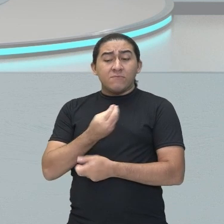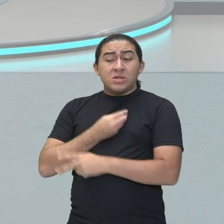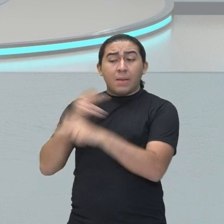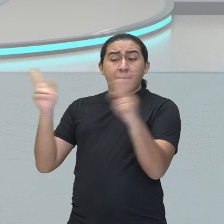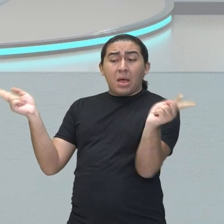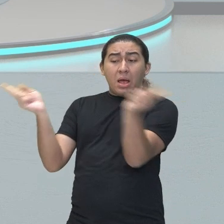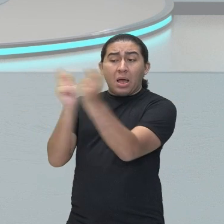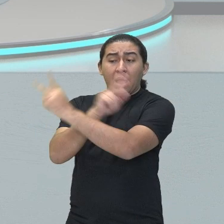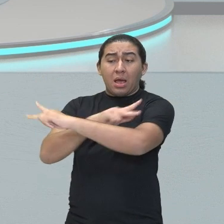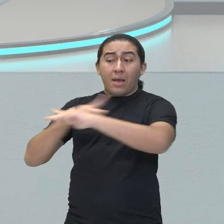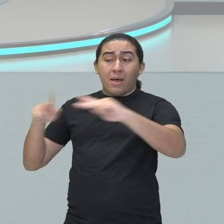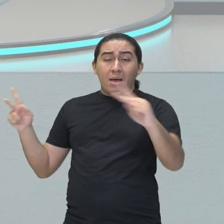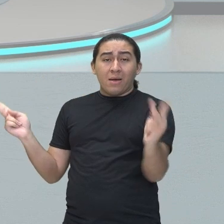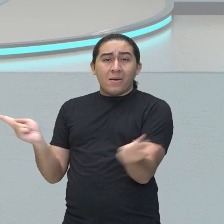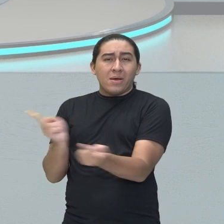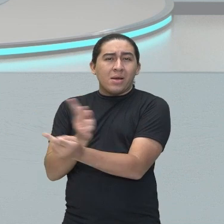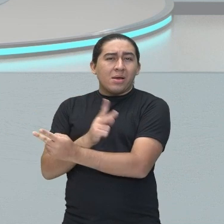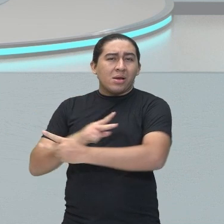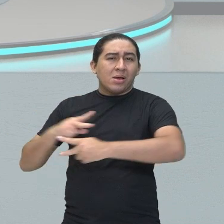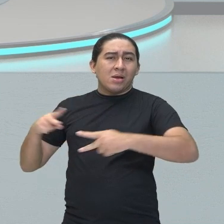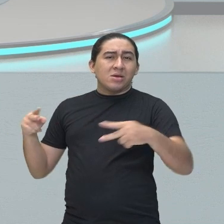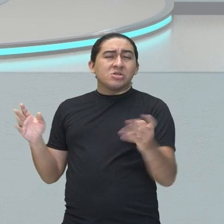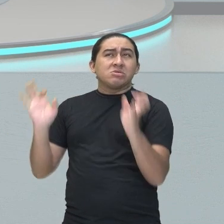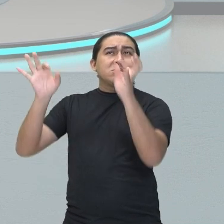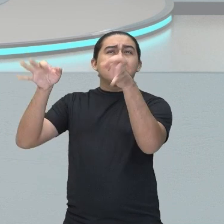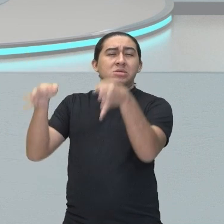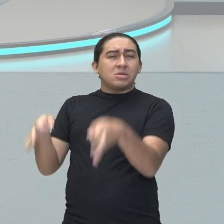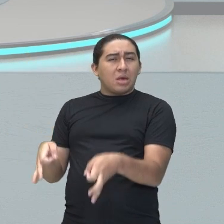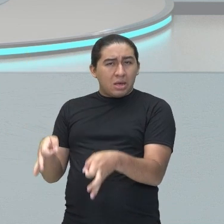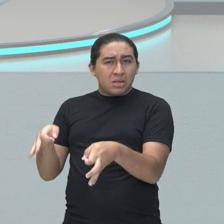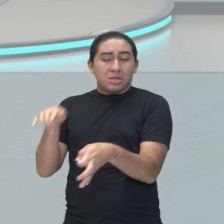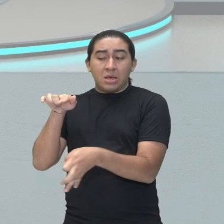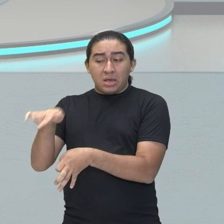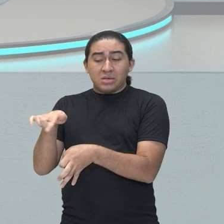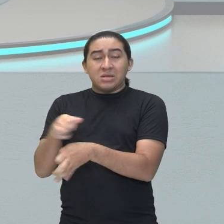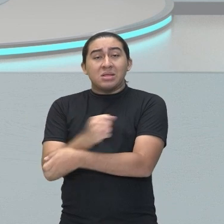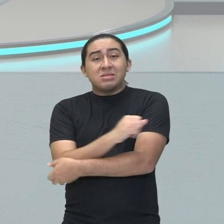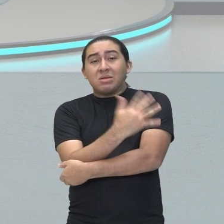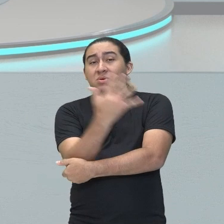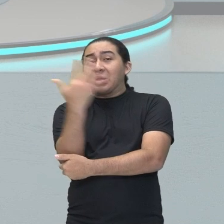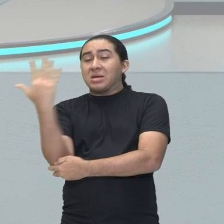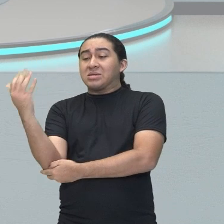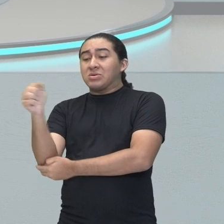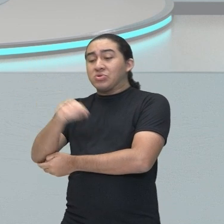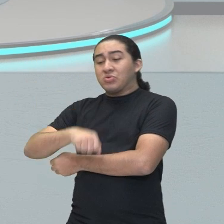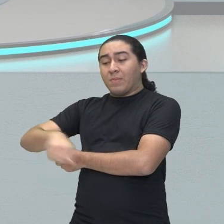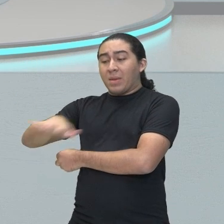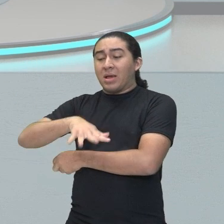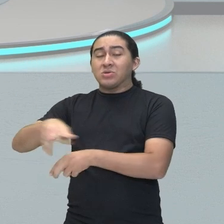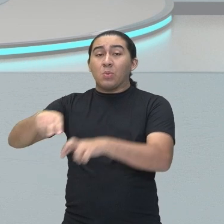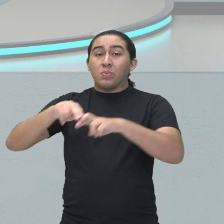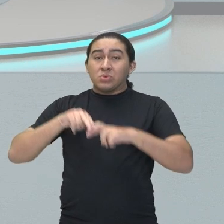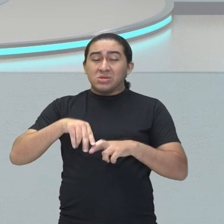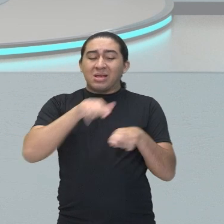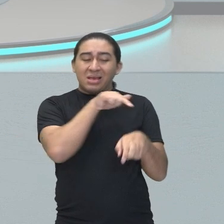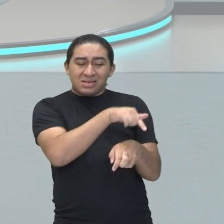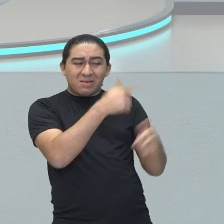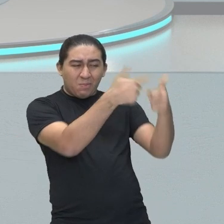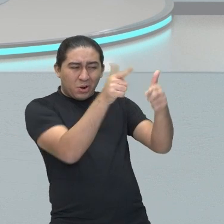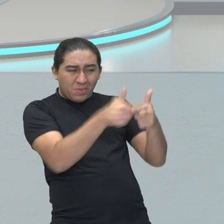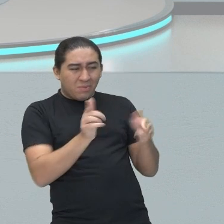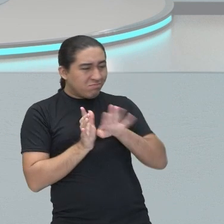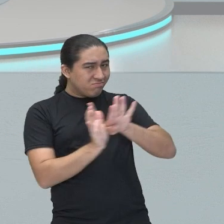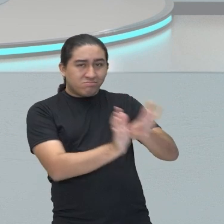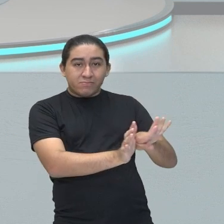a serenidade, a plenitude que havia na natureza. Então, eles não queriam saber de conflitos urbanos. Tá?